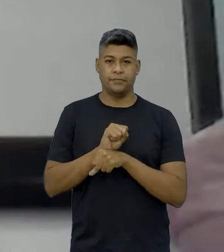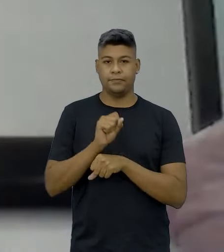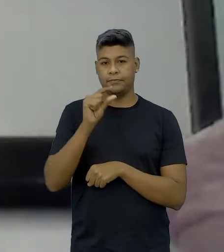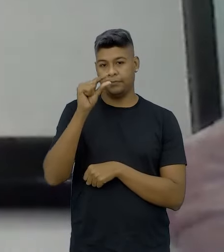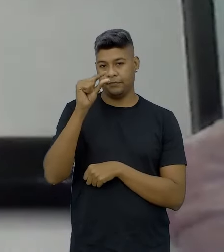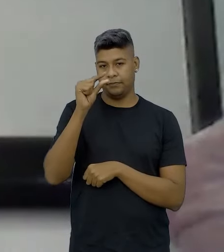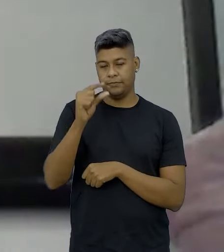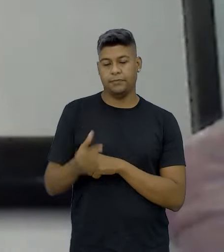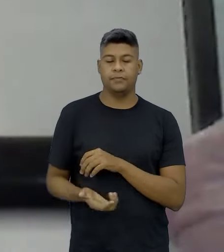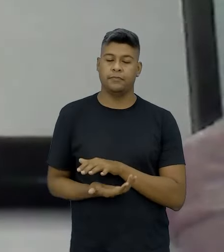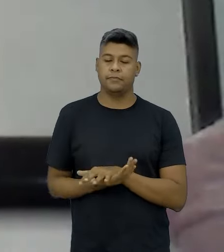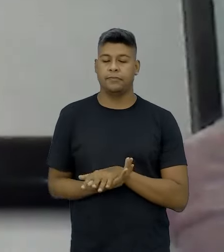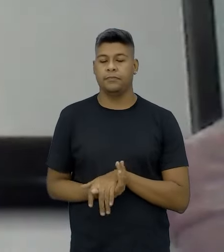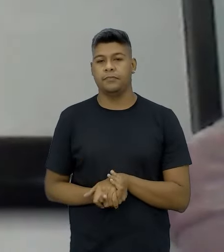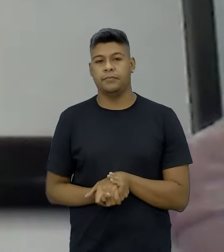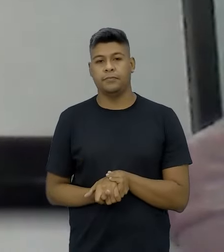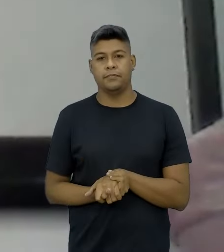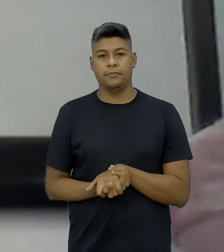momentinho.